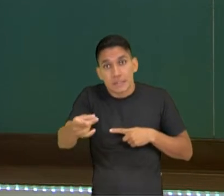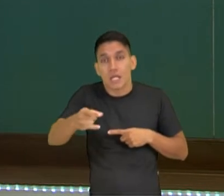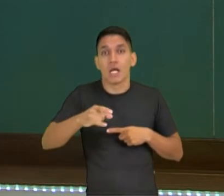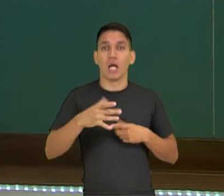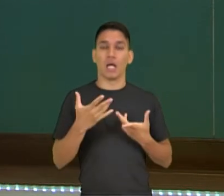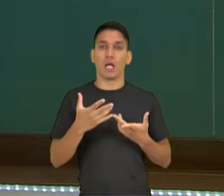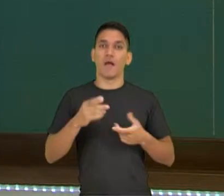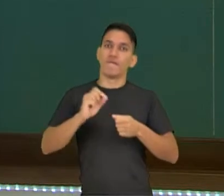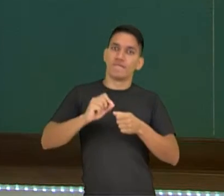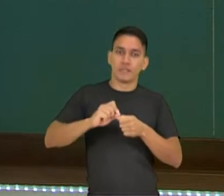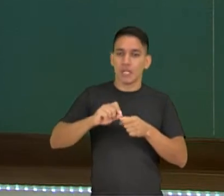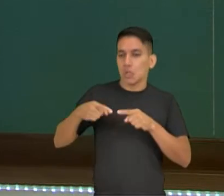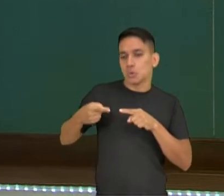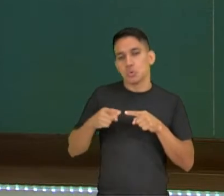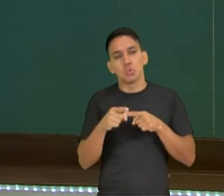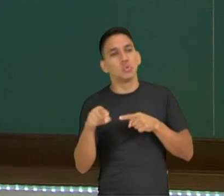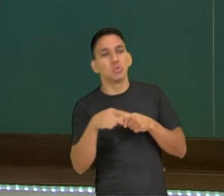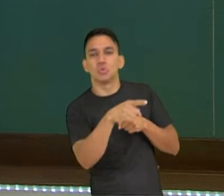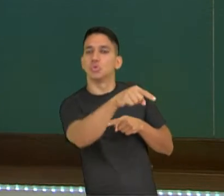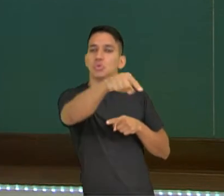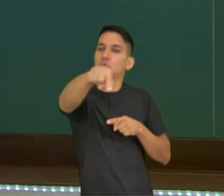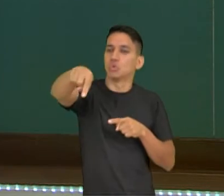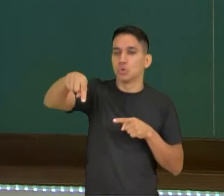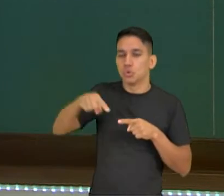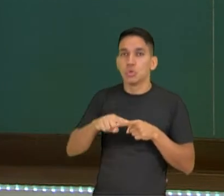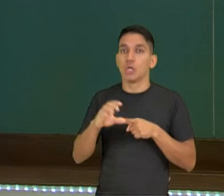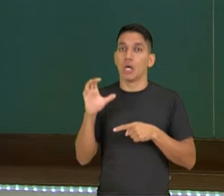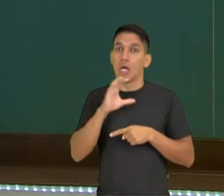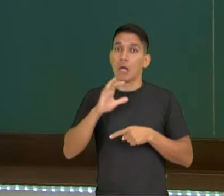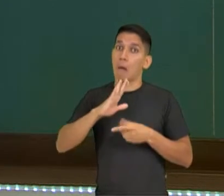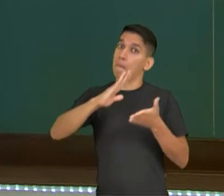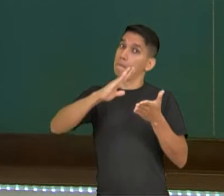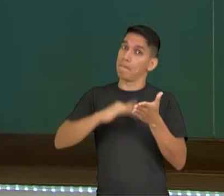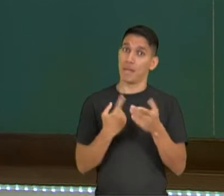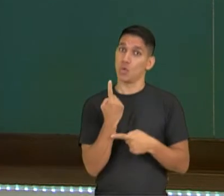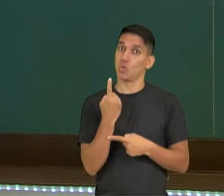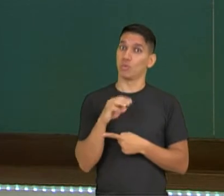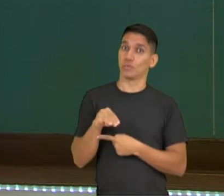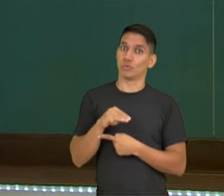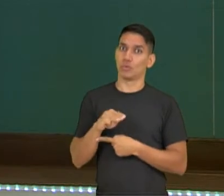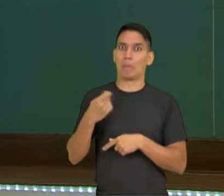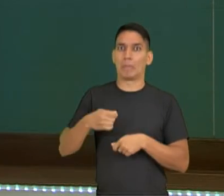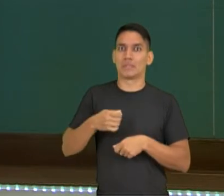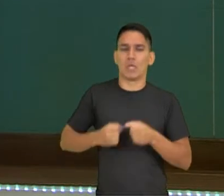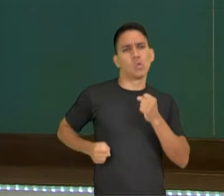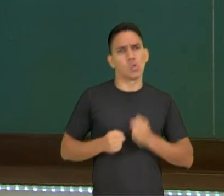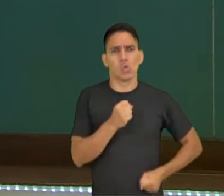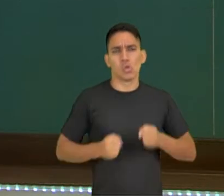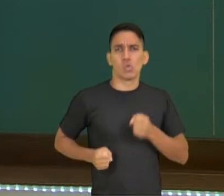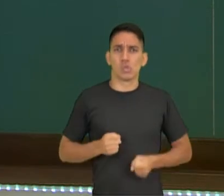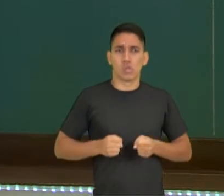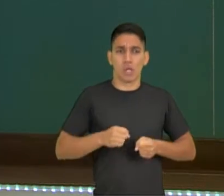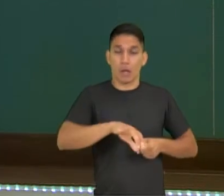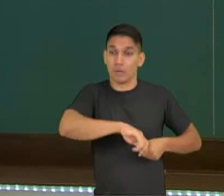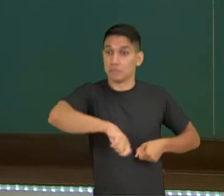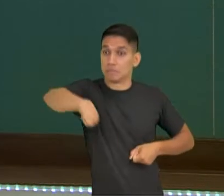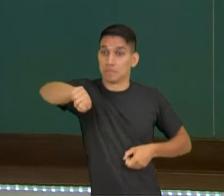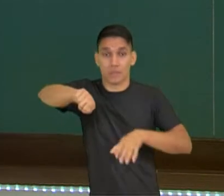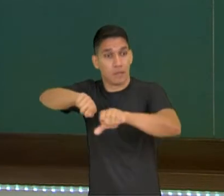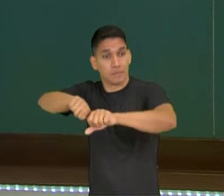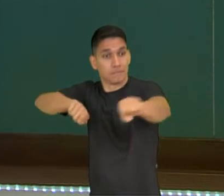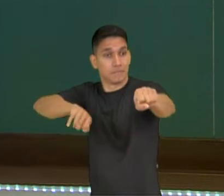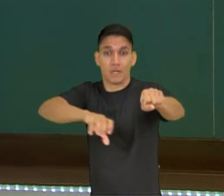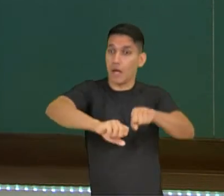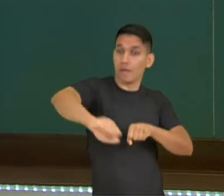fazer um percurso em menos de um minuto. Então, só que daí vocês têm que ir passando o bastão um para o outro, né? Então, isso também, dentro